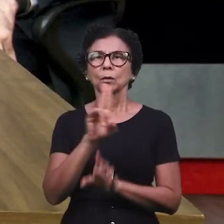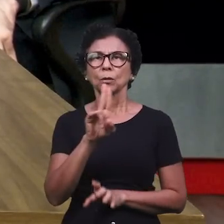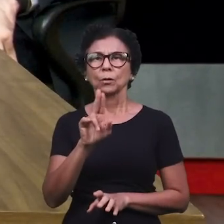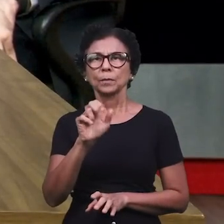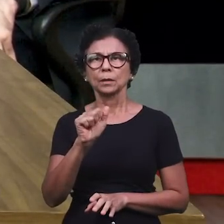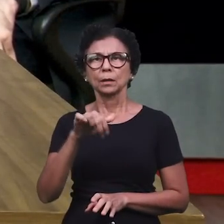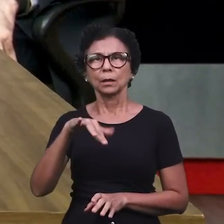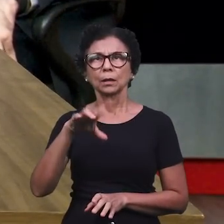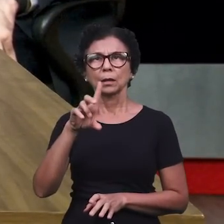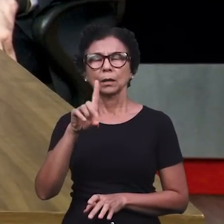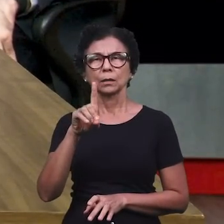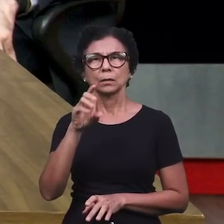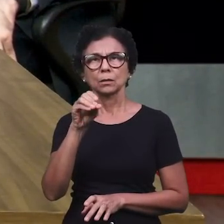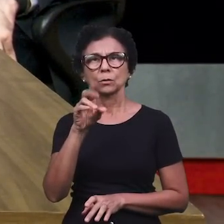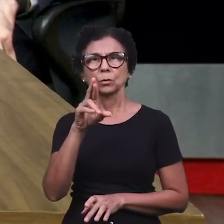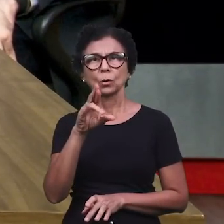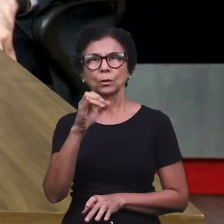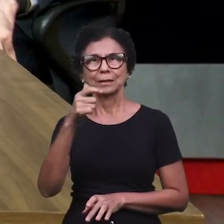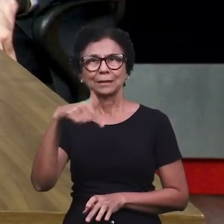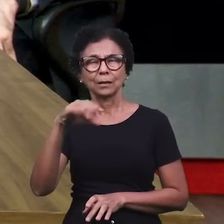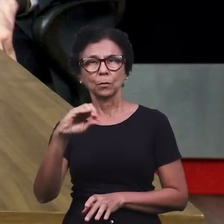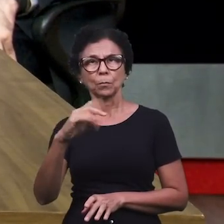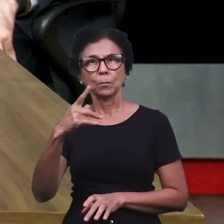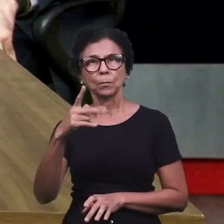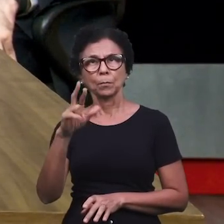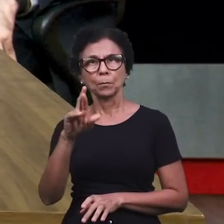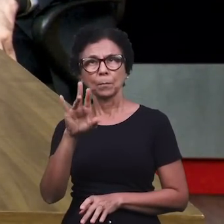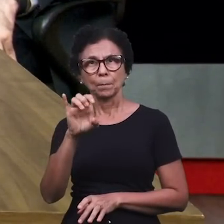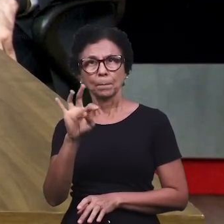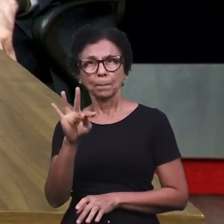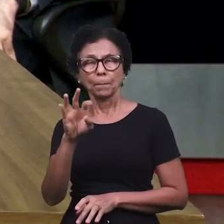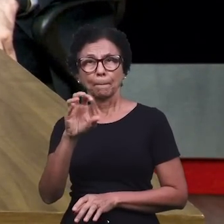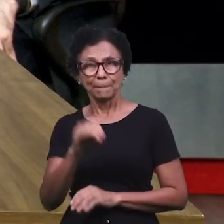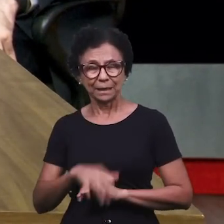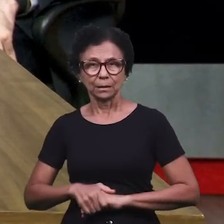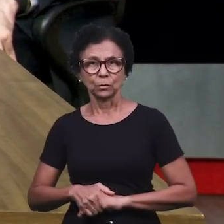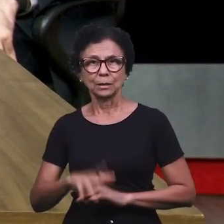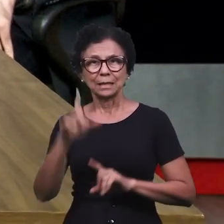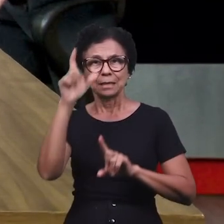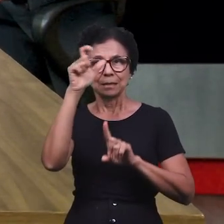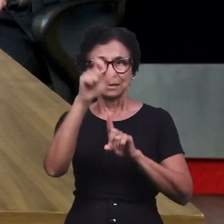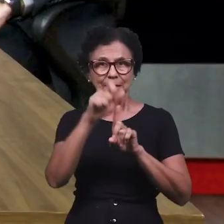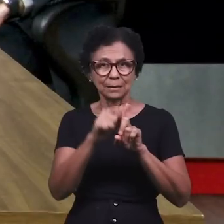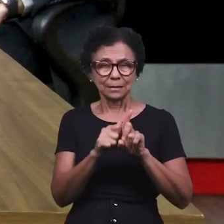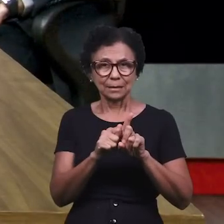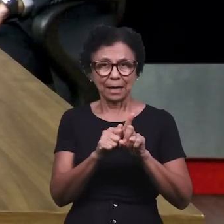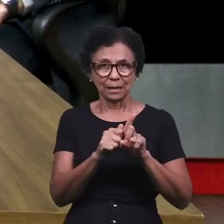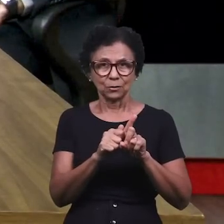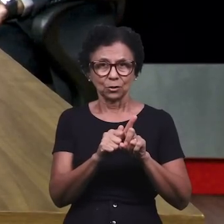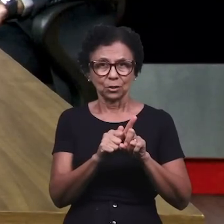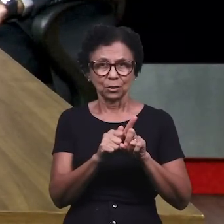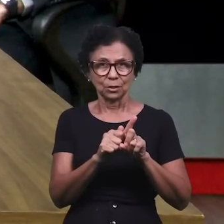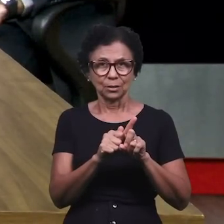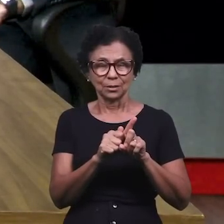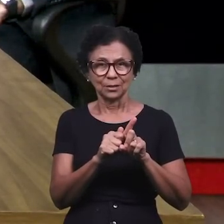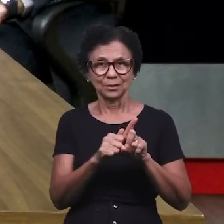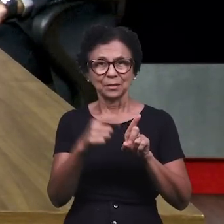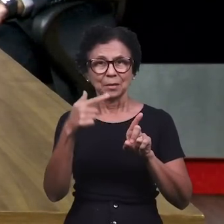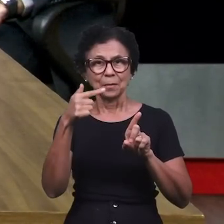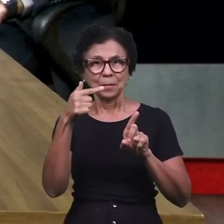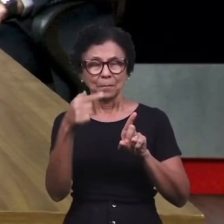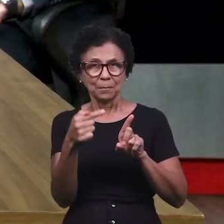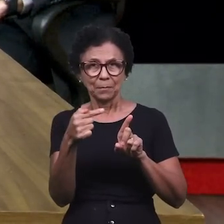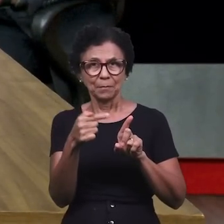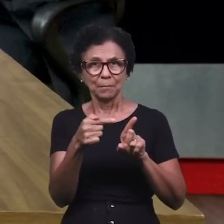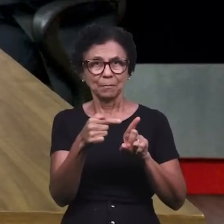preto, nós vamos ver o seguinte, que ele voa 7 meses sem parar. 7 meses sem botar o pé no chão. O recorde é